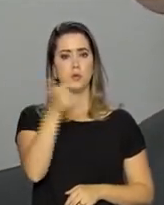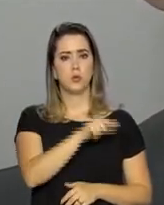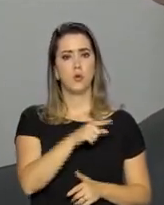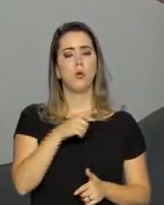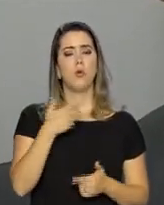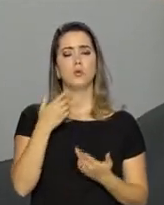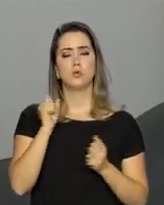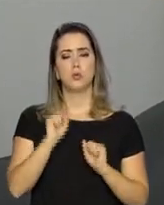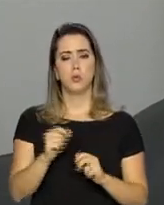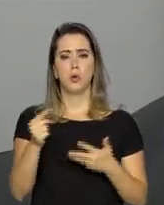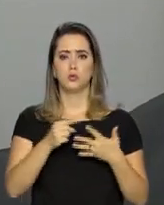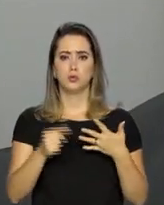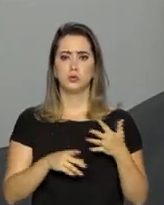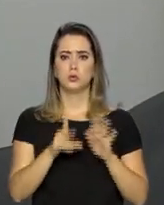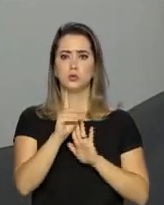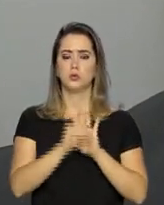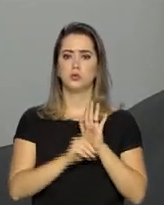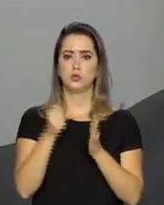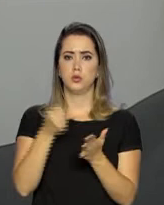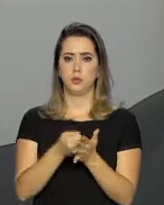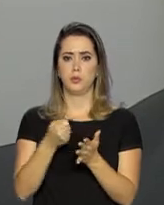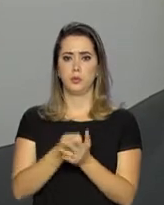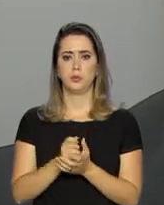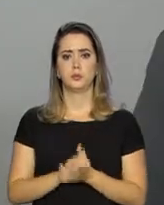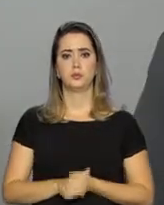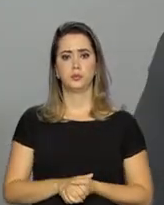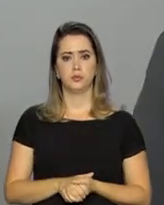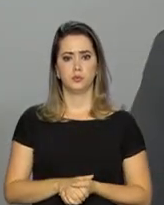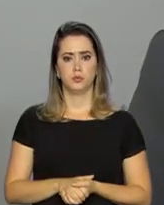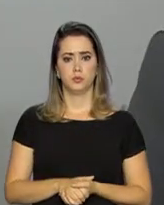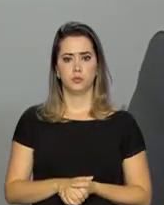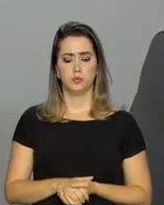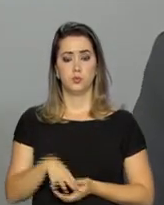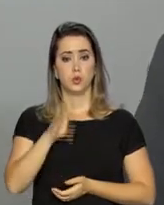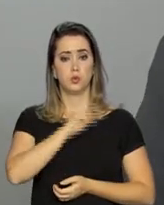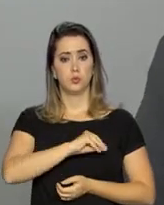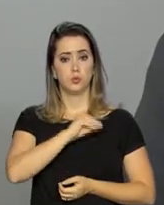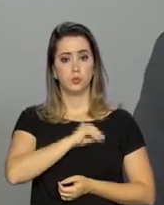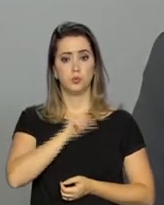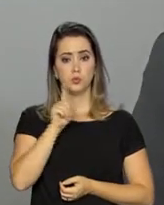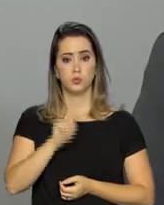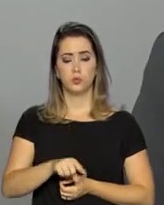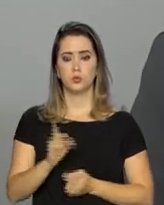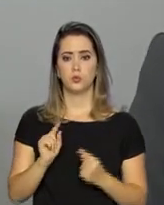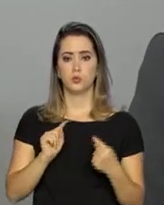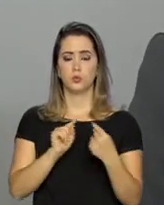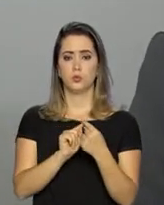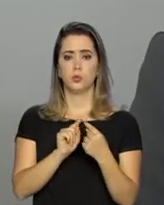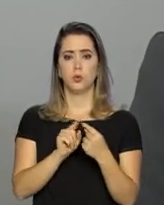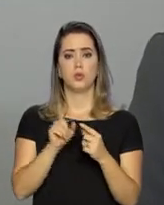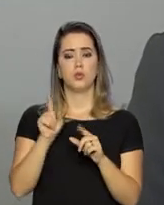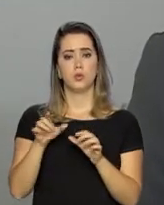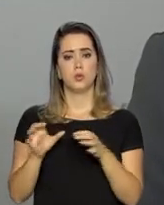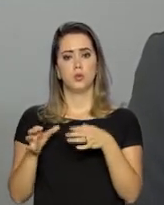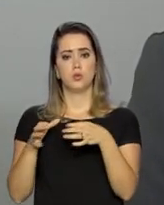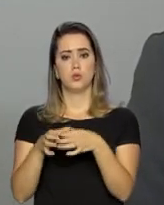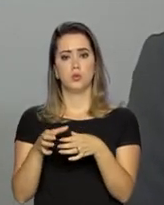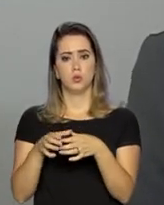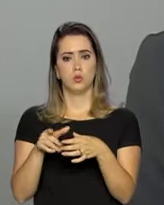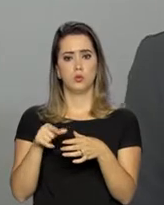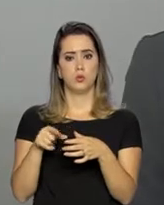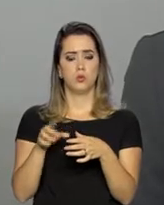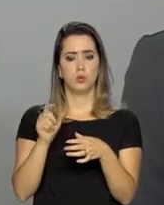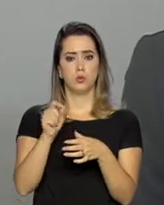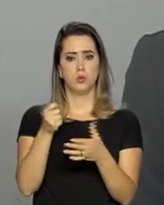casos em que há direito ao pagamento do benefício salário maternidade é um benefício voltado tanto para o fato